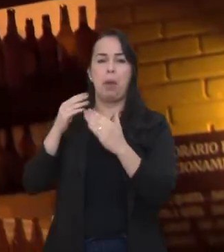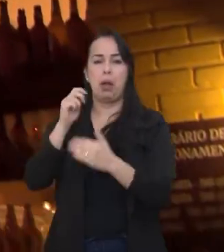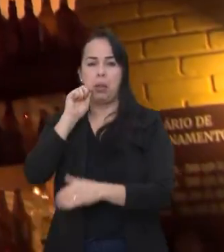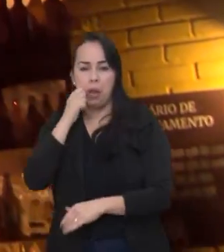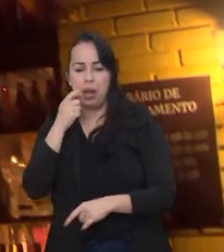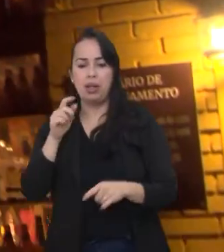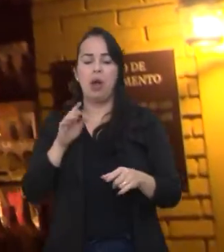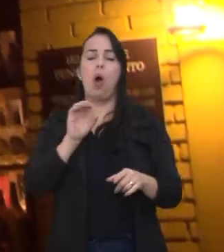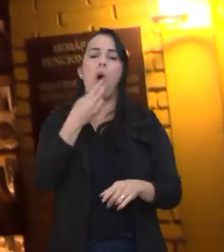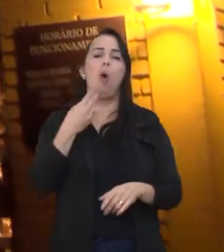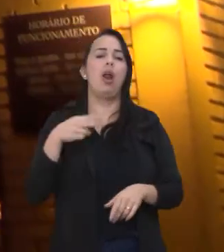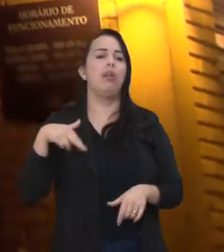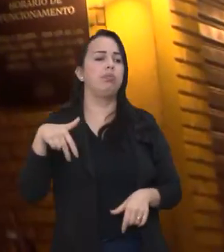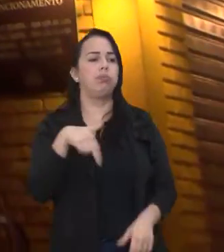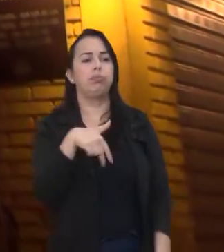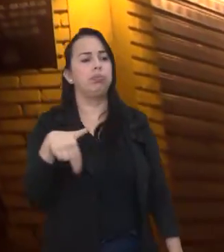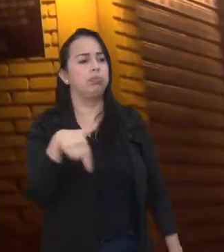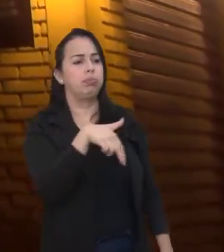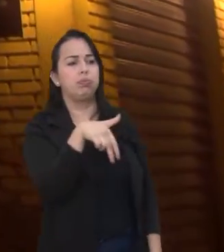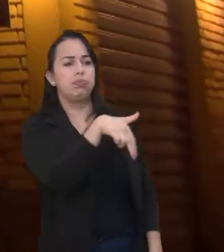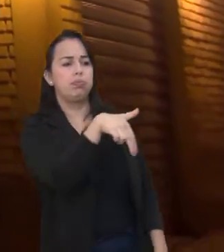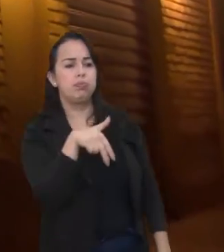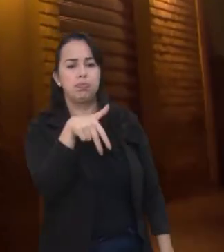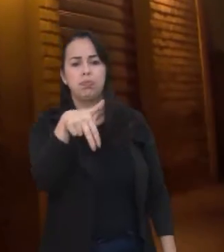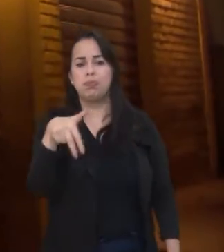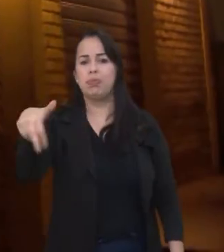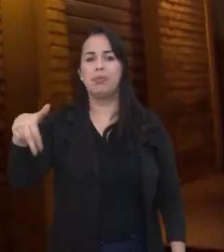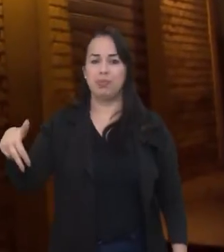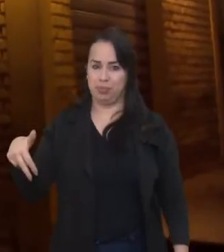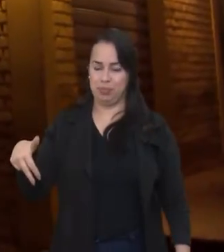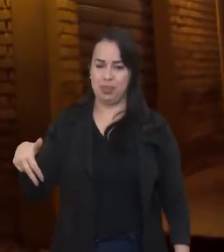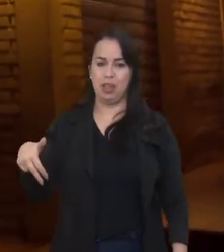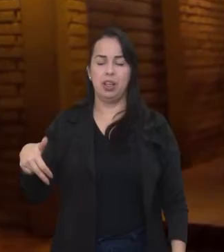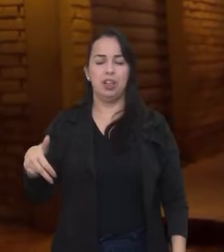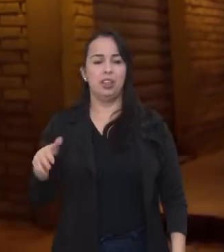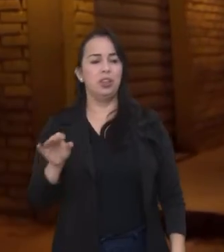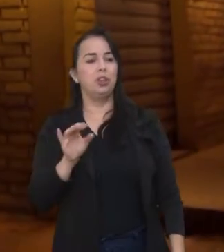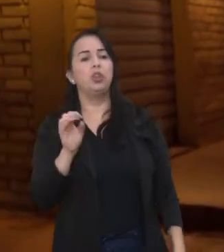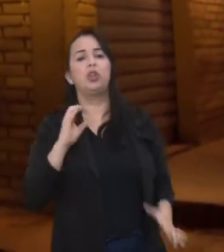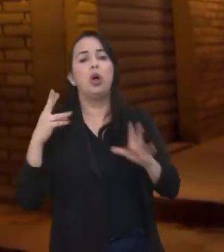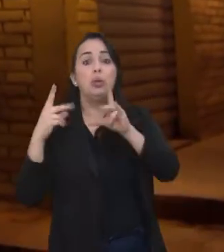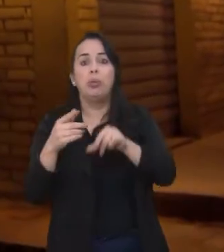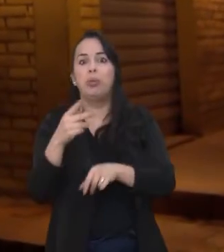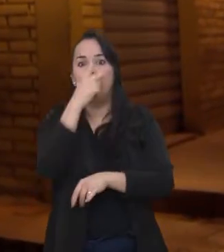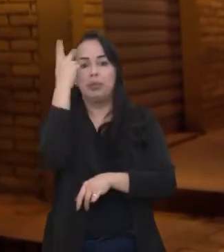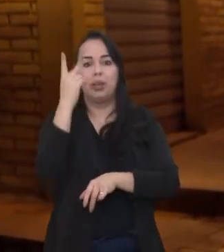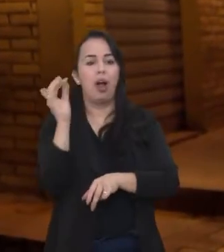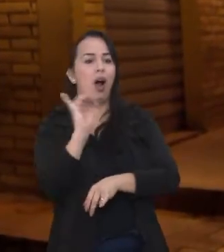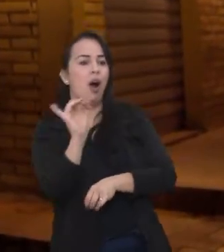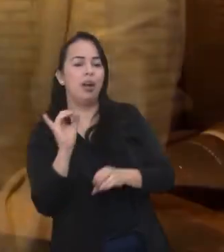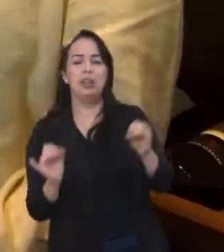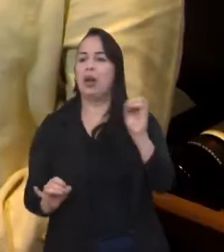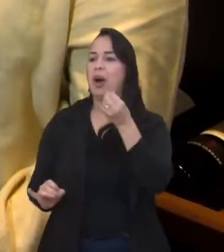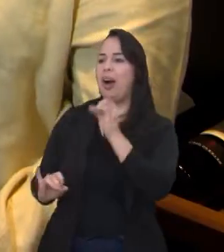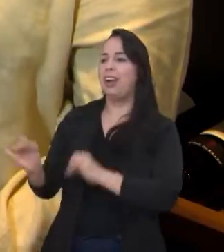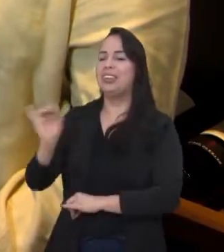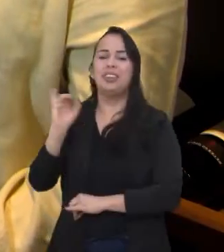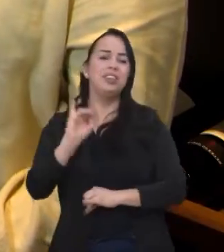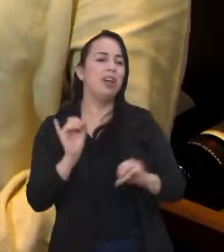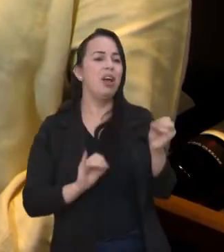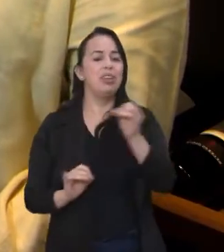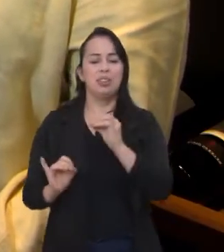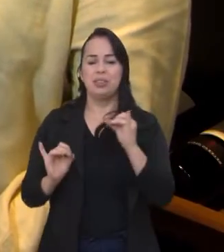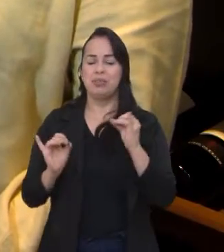andando para outros bares aqui da frente, enfim. Todo mundo se cumprimentando, todo mundo se conhece aqui.